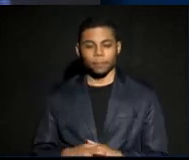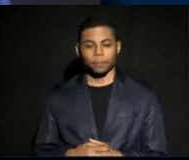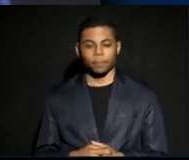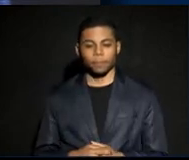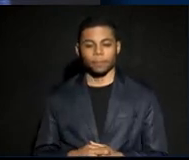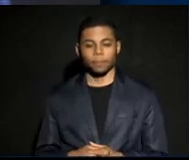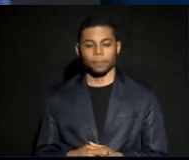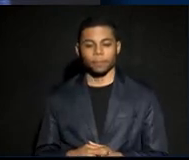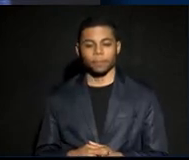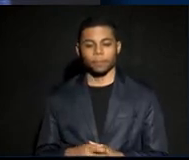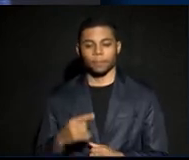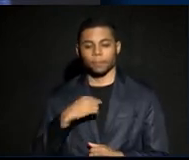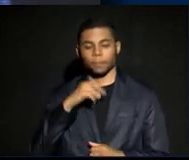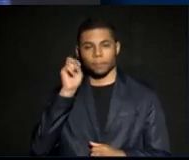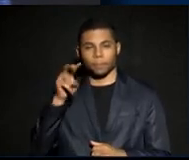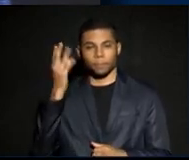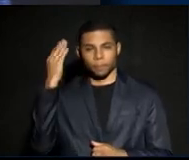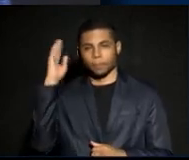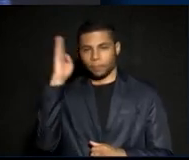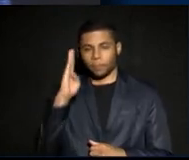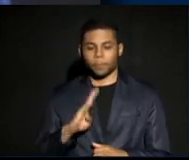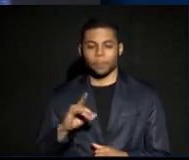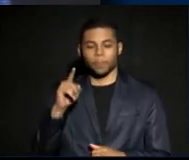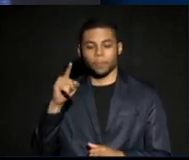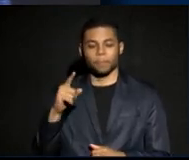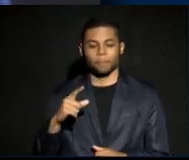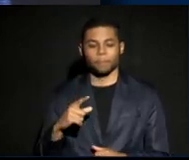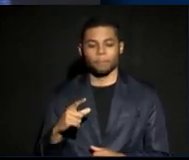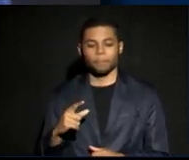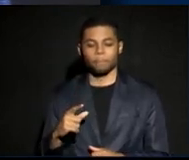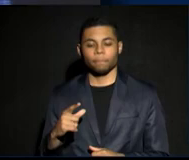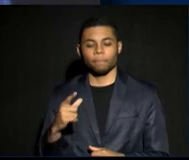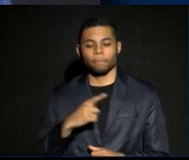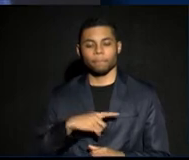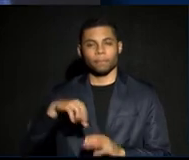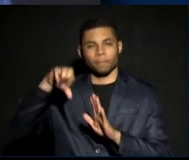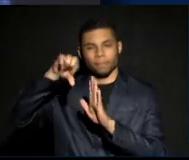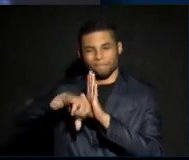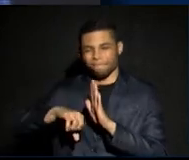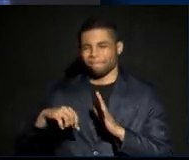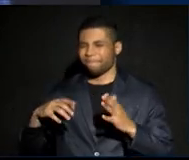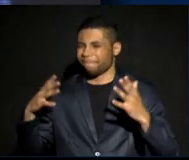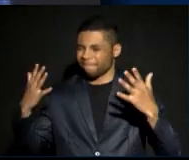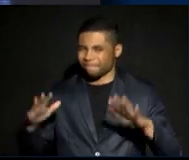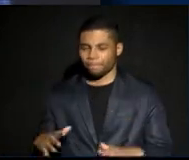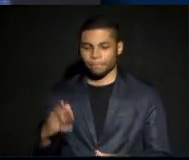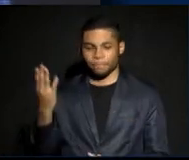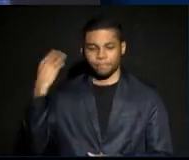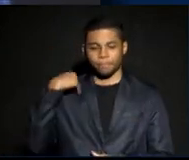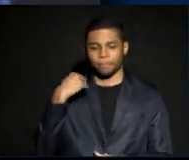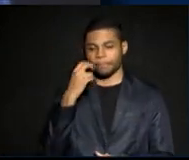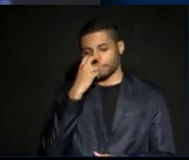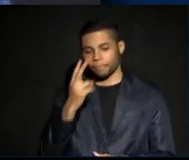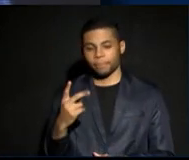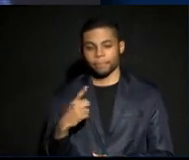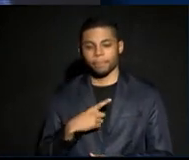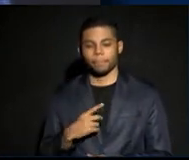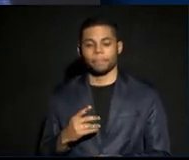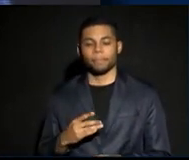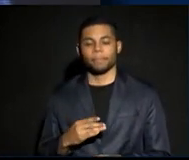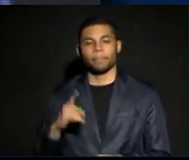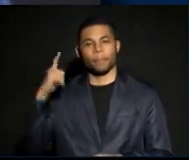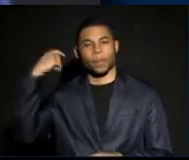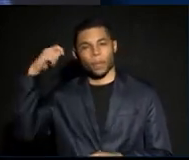É eu vi o Brasil passar por crises muitas vezes a gente passou uma